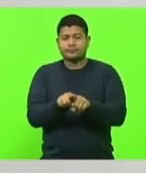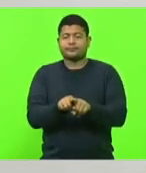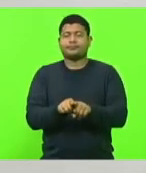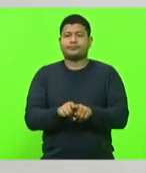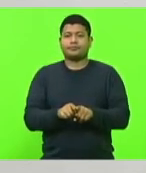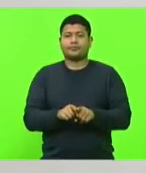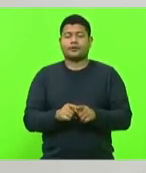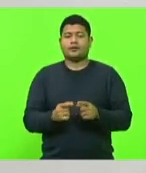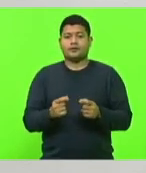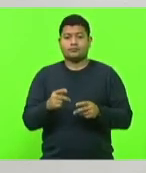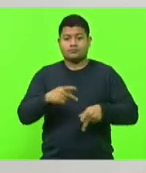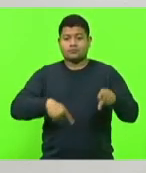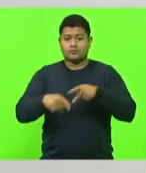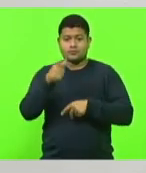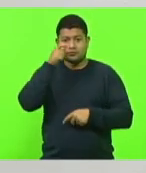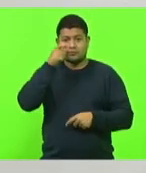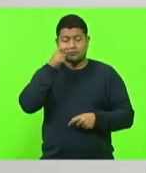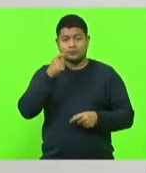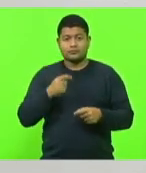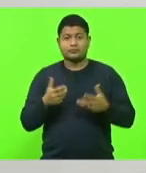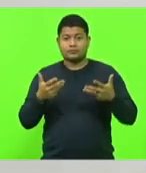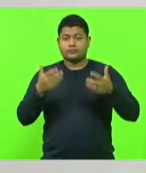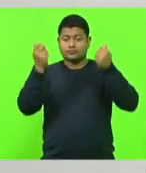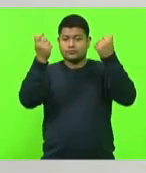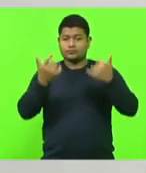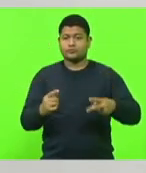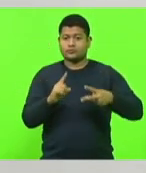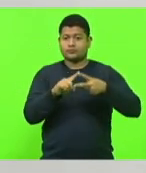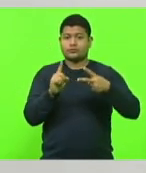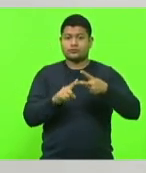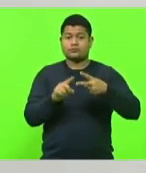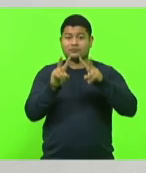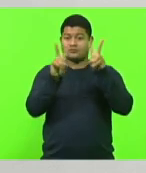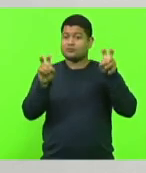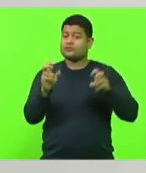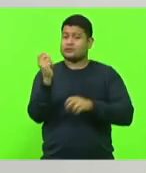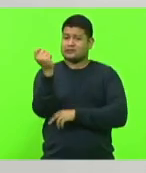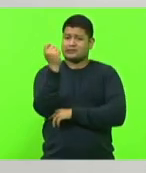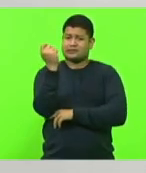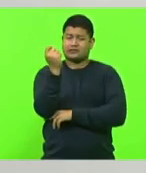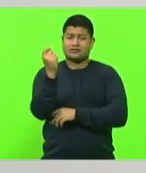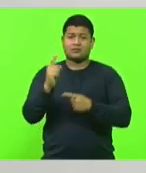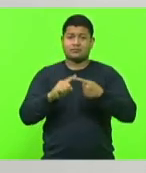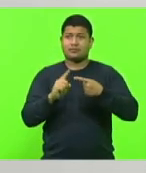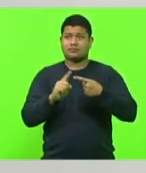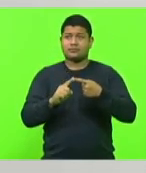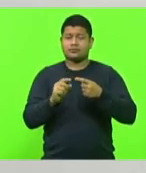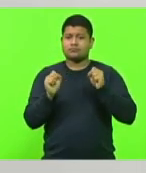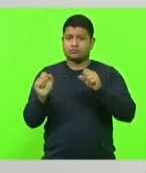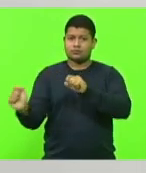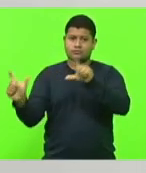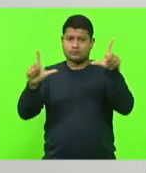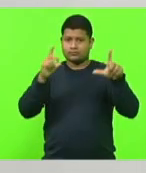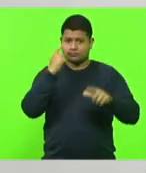aqui muito graves. O primeiro assunto é esse. Pode rodar.